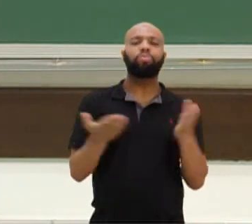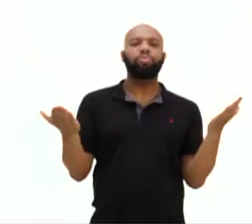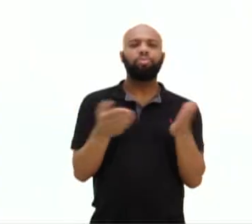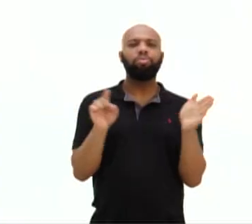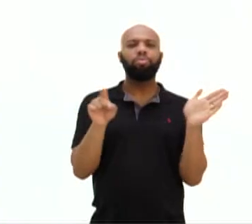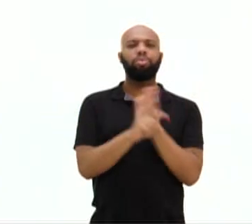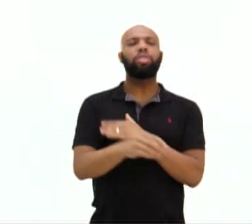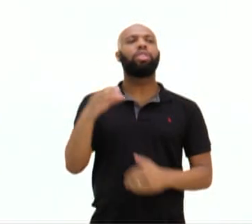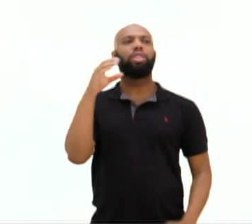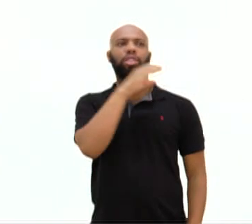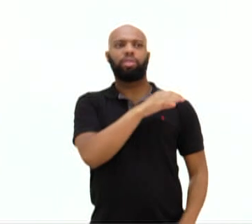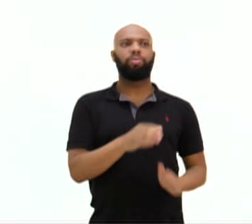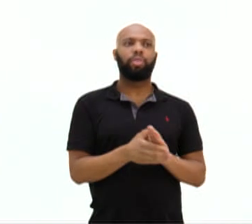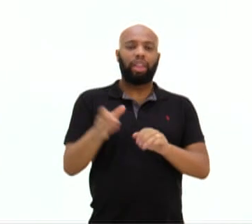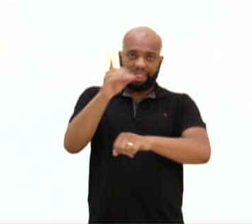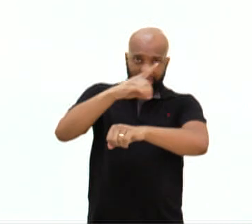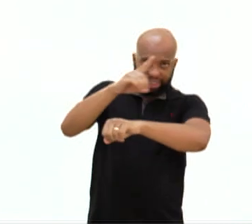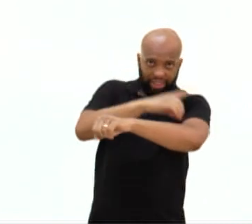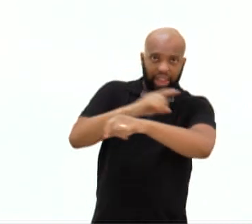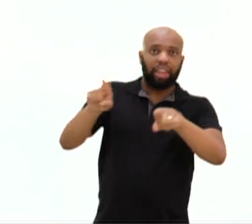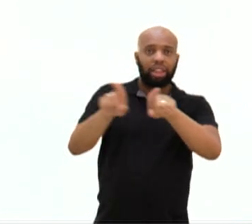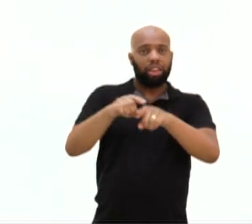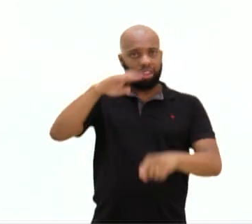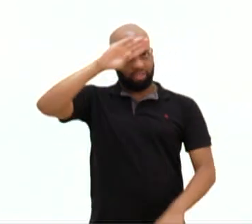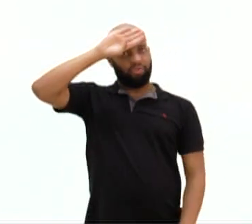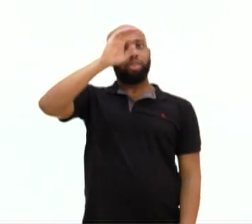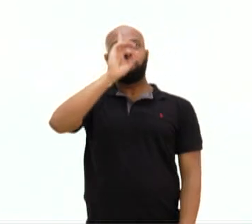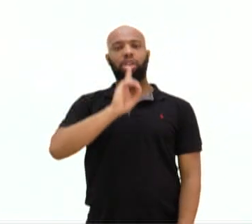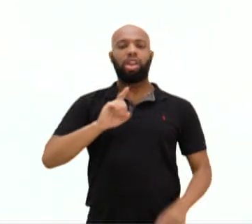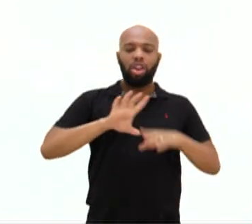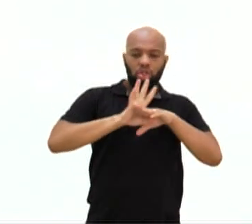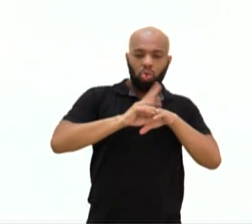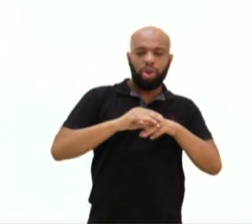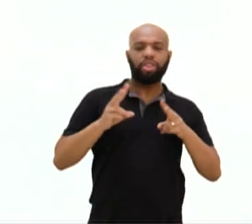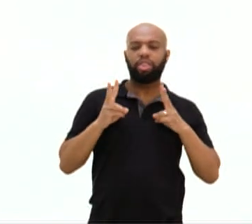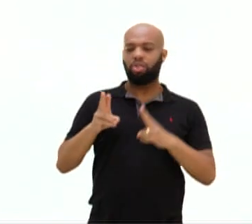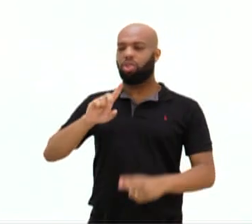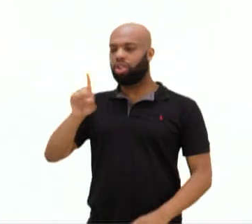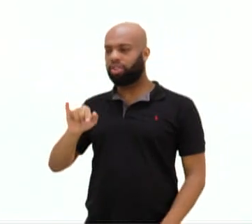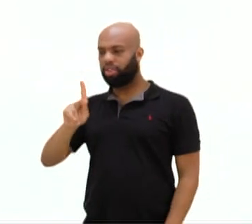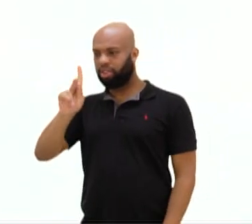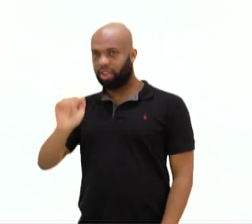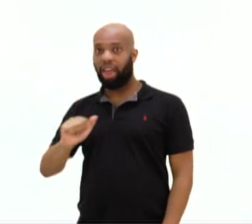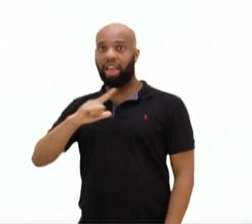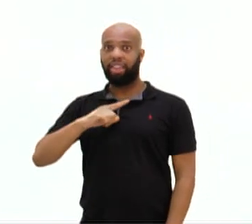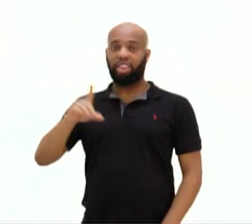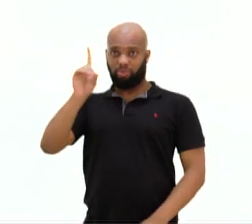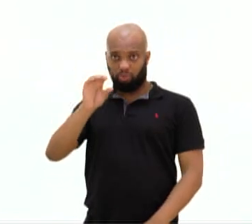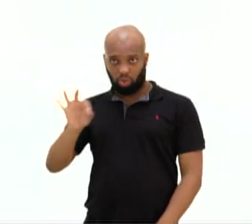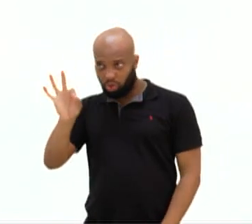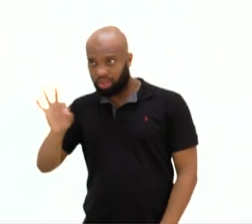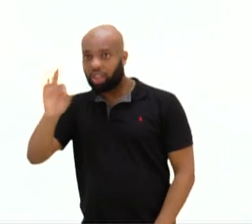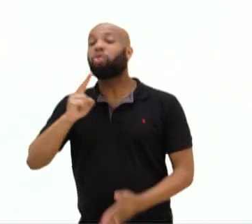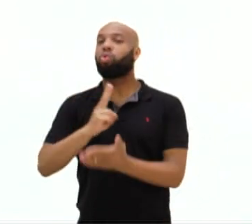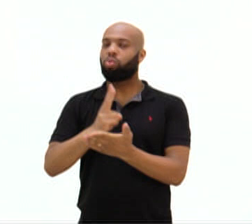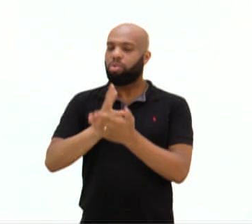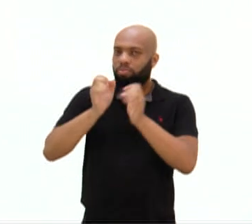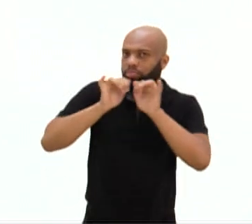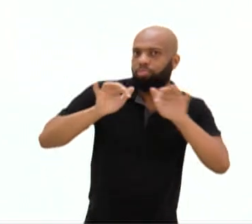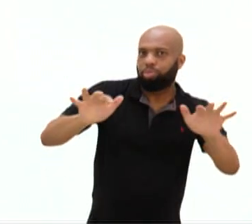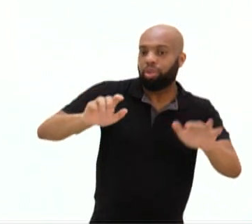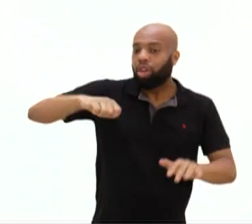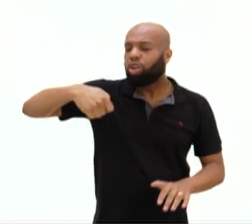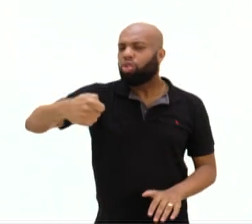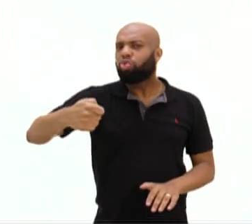então. A dengue e a febre amarela são doenças que, assim como a zika, são transmitidas pelo Aedes aegypti. Sobre